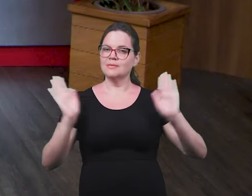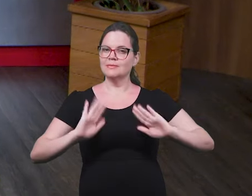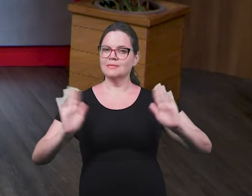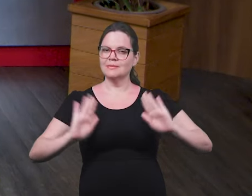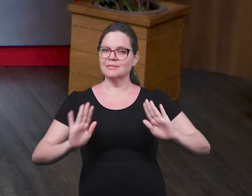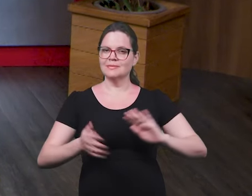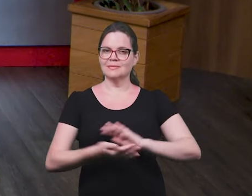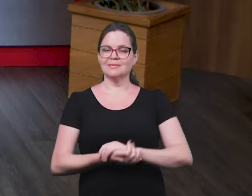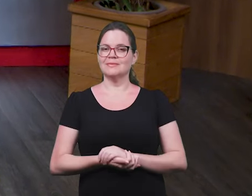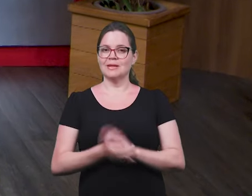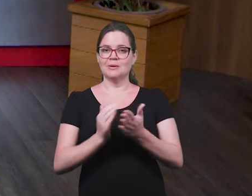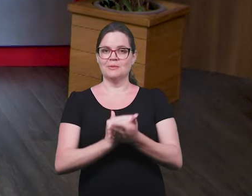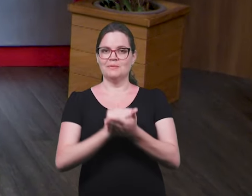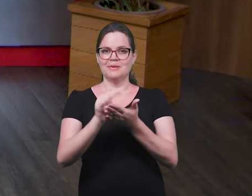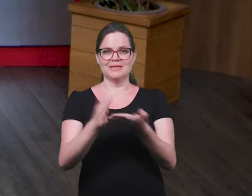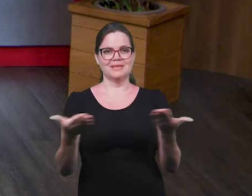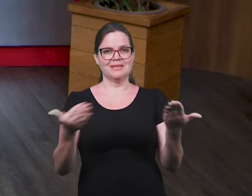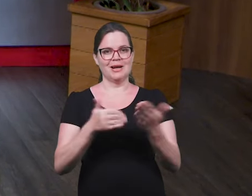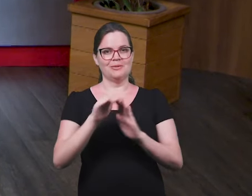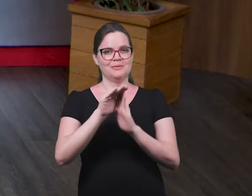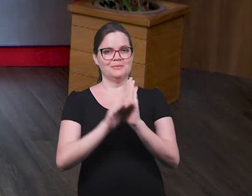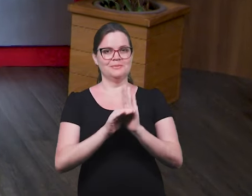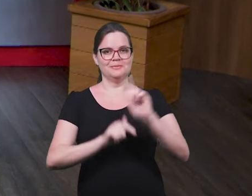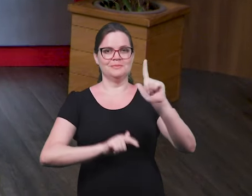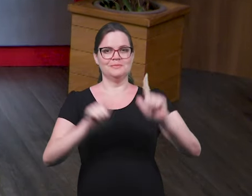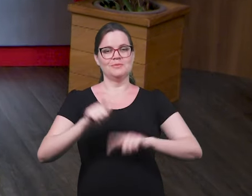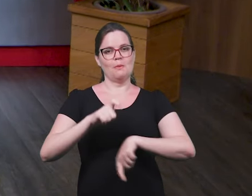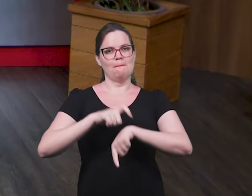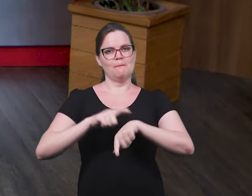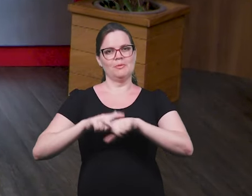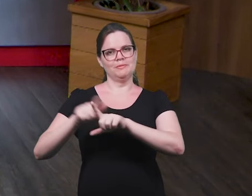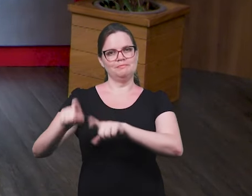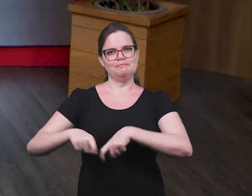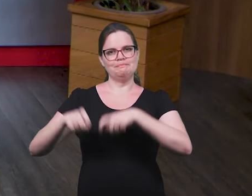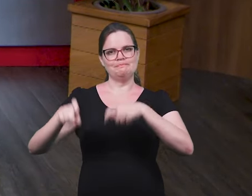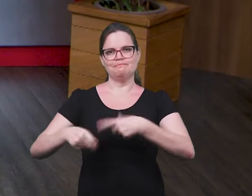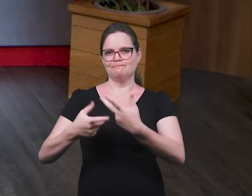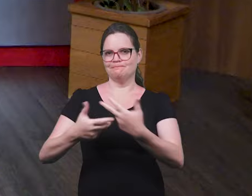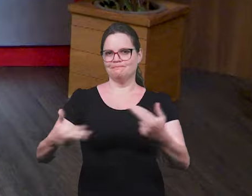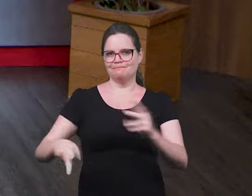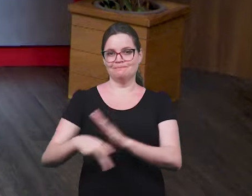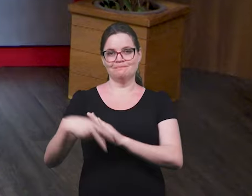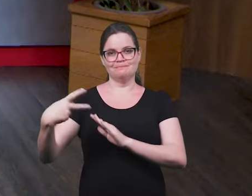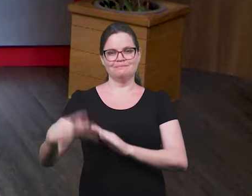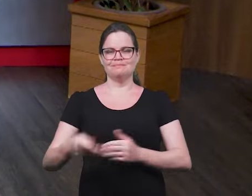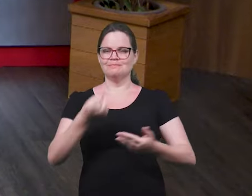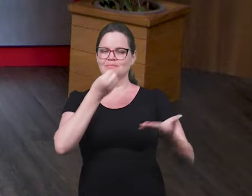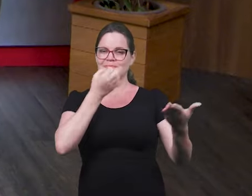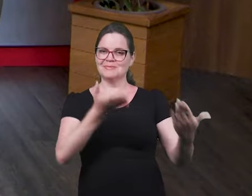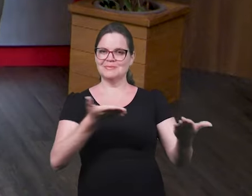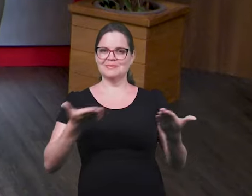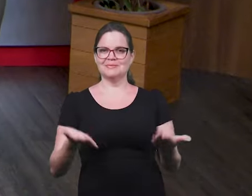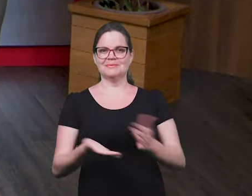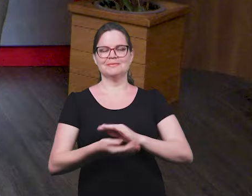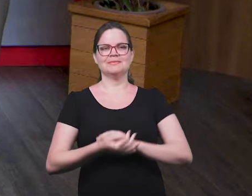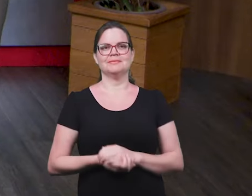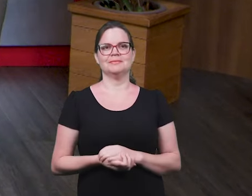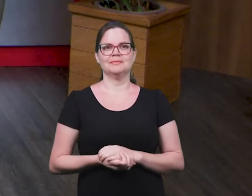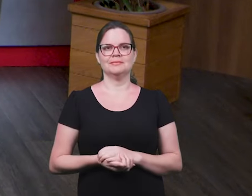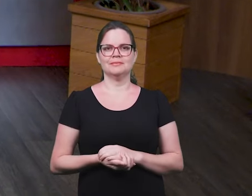Olá, estamos no ar mais uma vez com o programa Momento Agropastoril. Seja muito